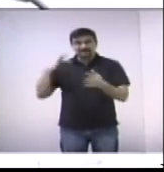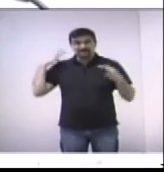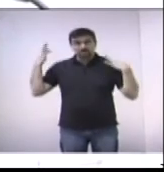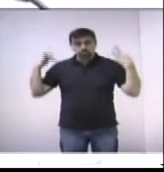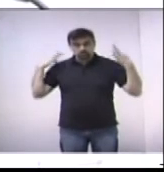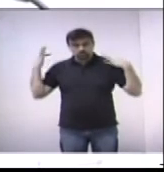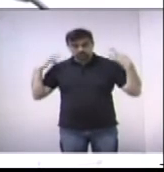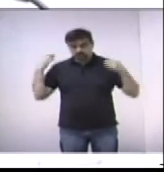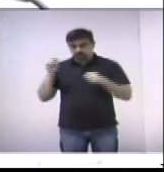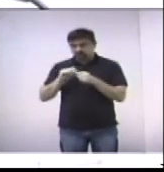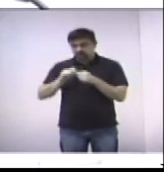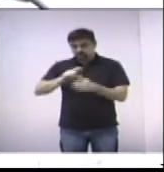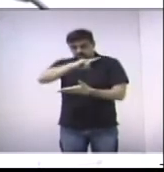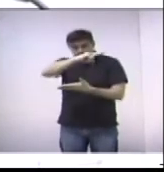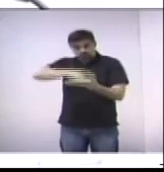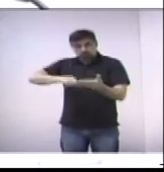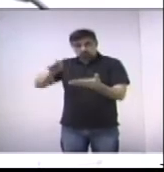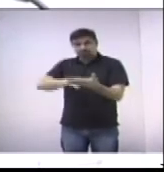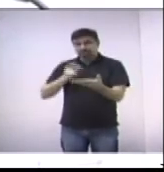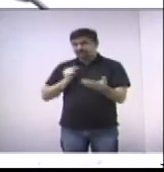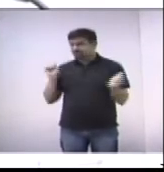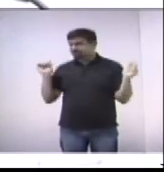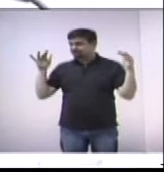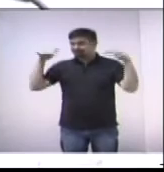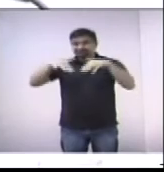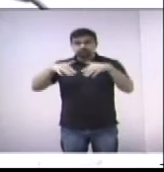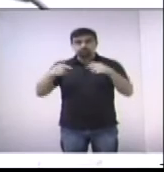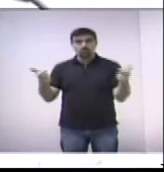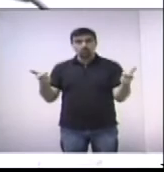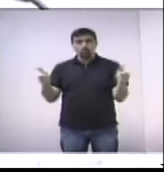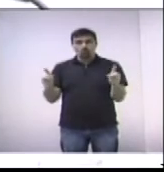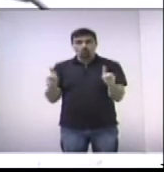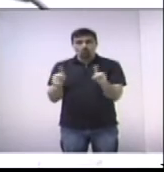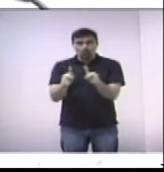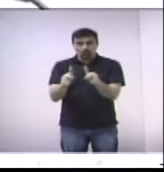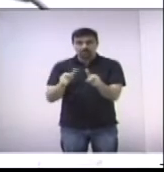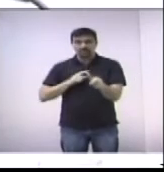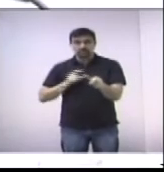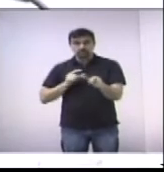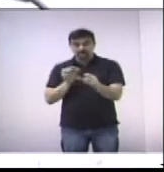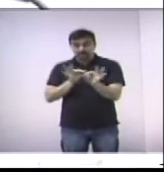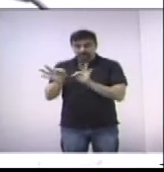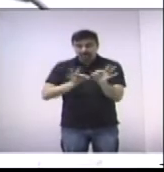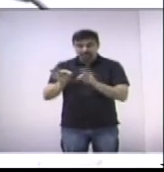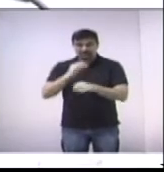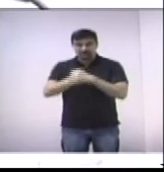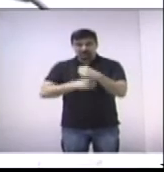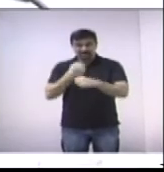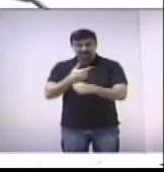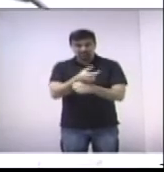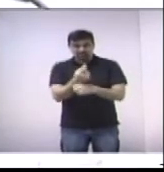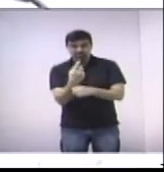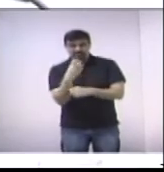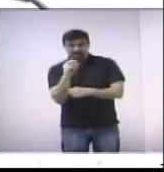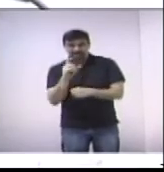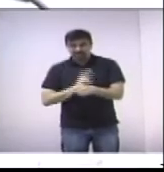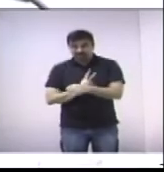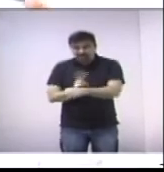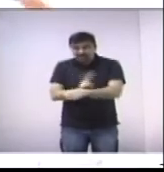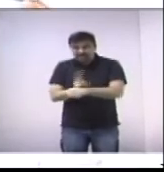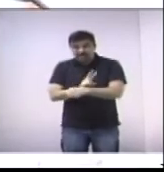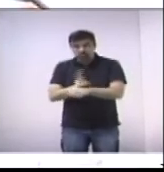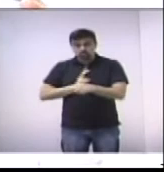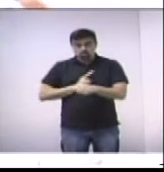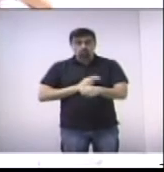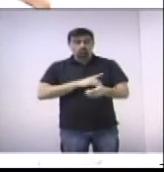razão de público insuficiente. Afirmou que a Comissão de Evento Carnaval 2010 fiscalizou o cumprimento